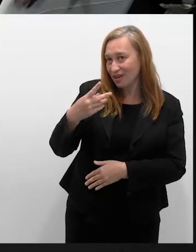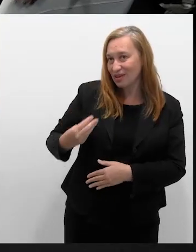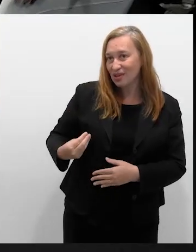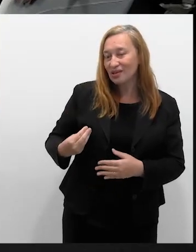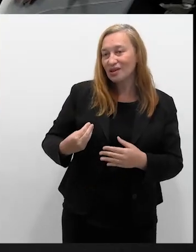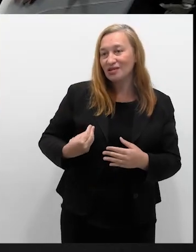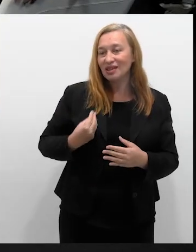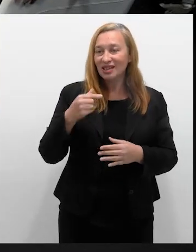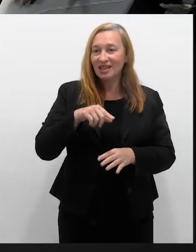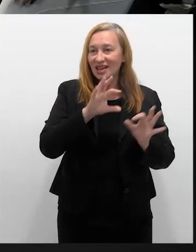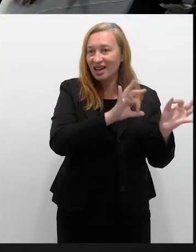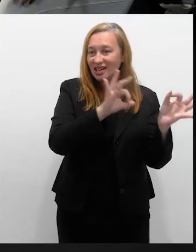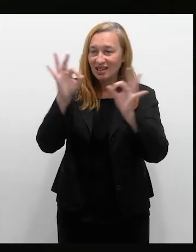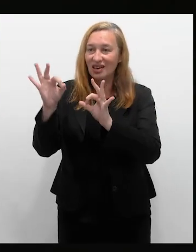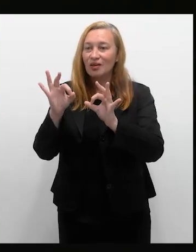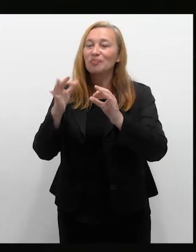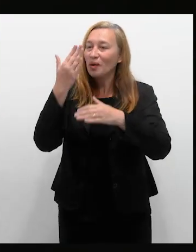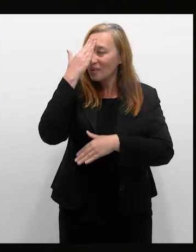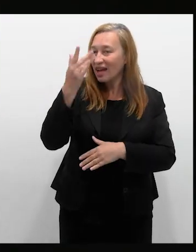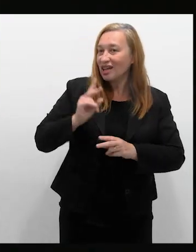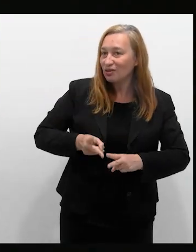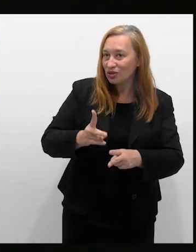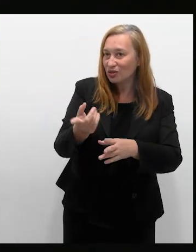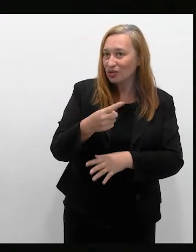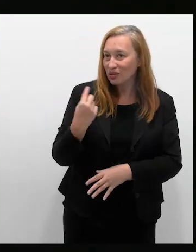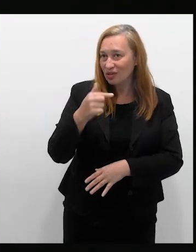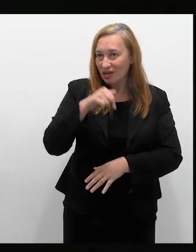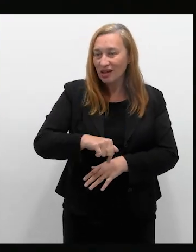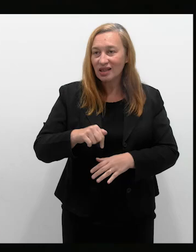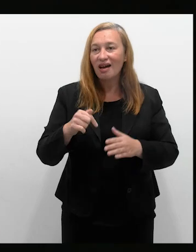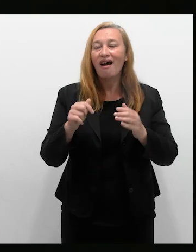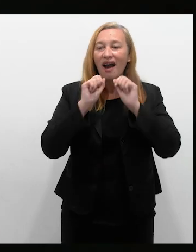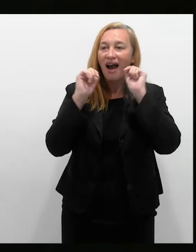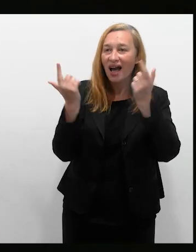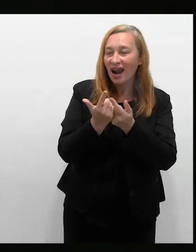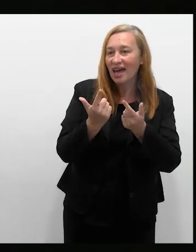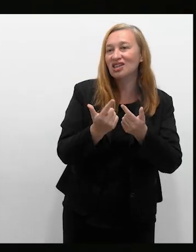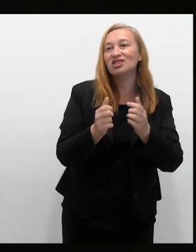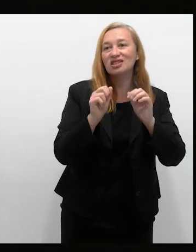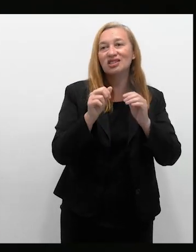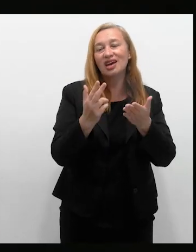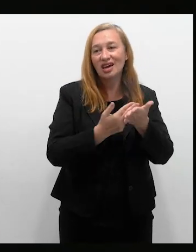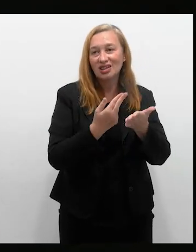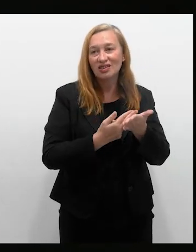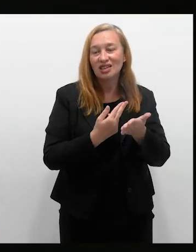encerra o programa de hoje agradecendo a você pela sua audiência. Muito obrigado, continue com a